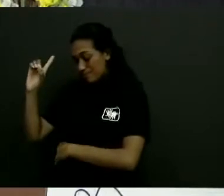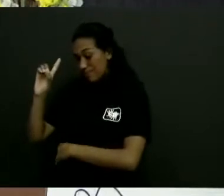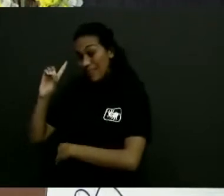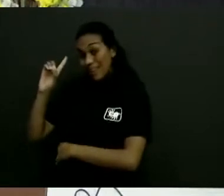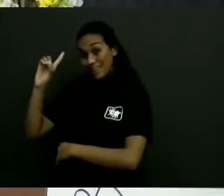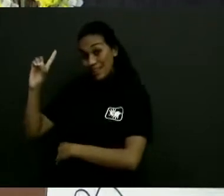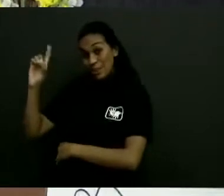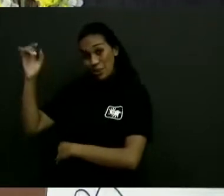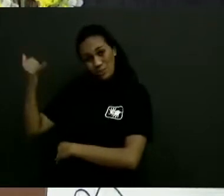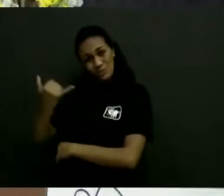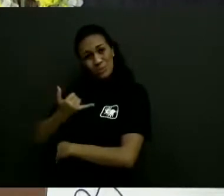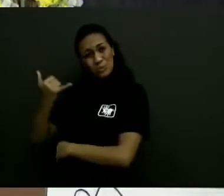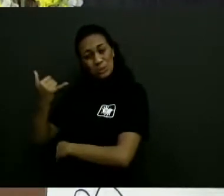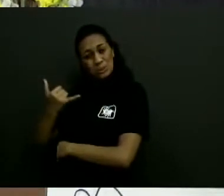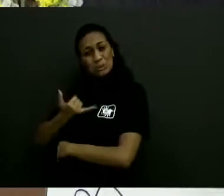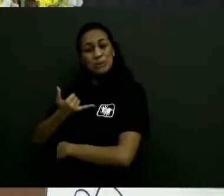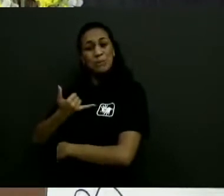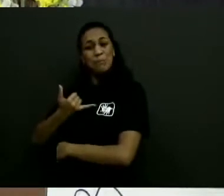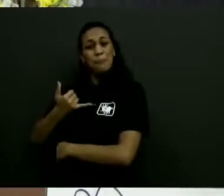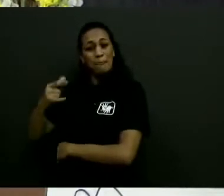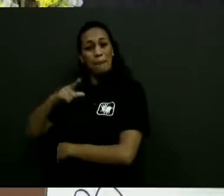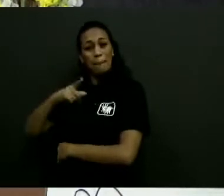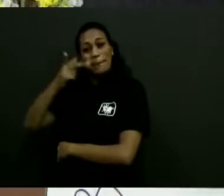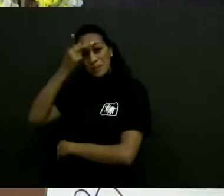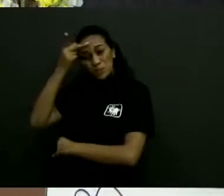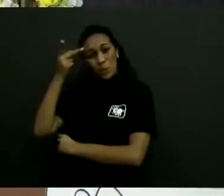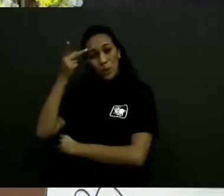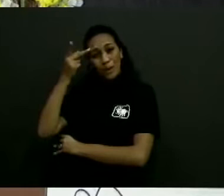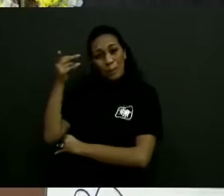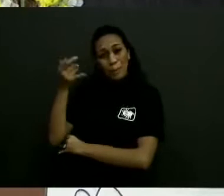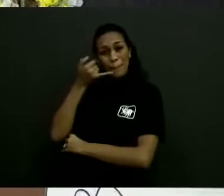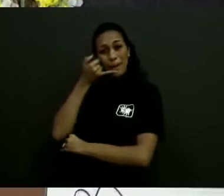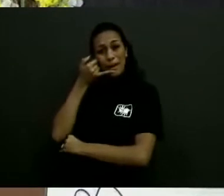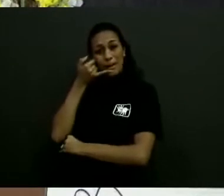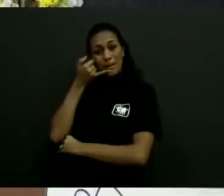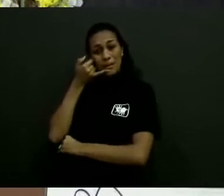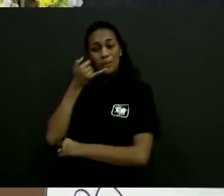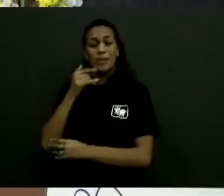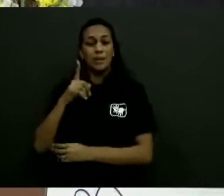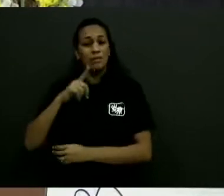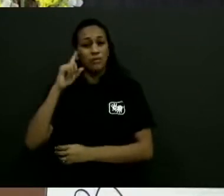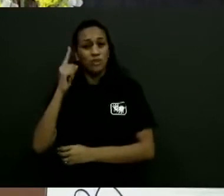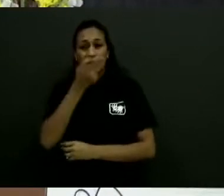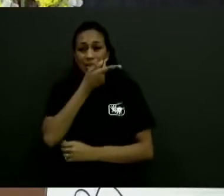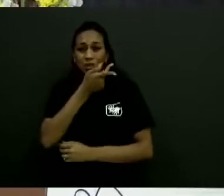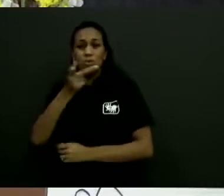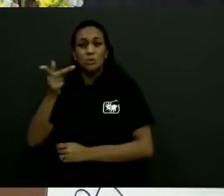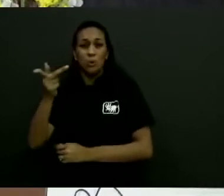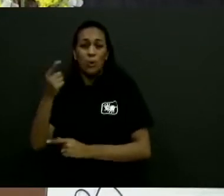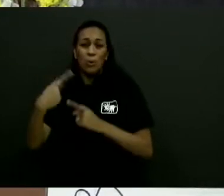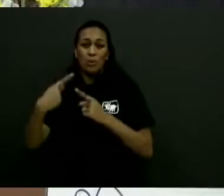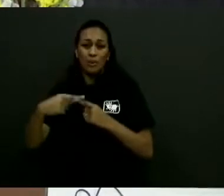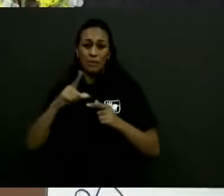enviou um superintendente que ligou para mim. Olha só, uma vez eu fui visitar ele, ele fez uma cirurgia no coração, pôs um marca-passo, eu fui visitar ele,